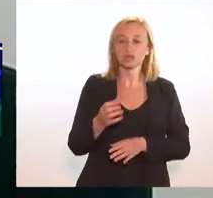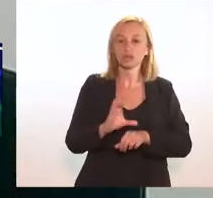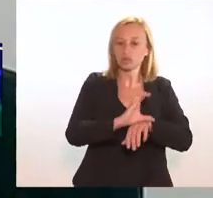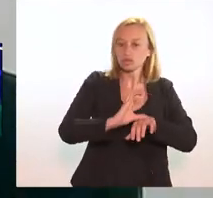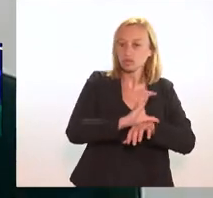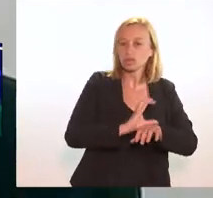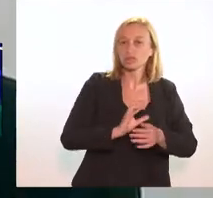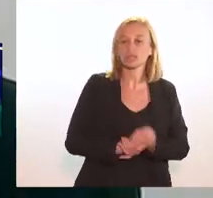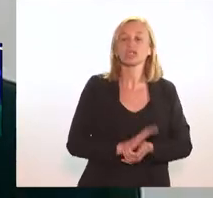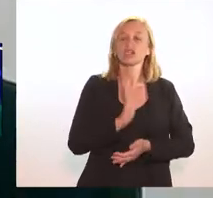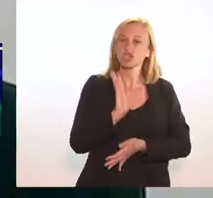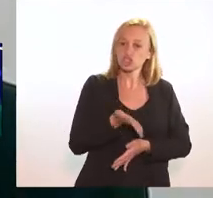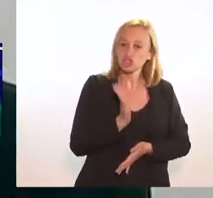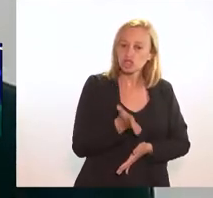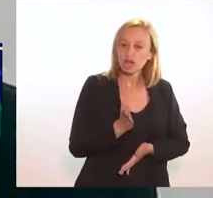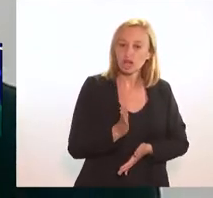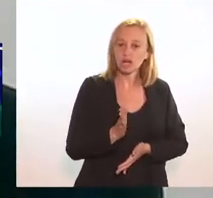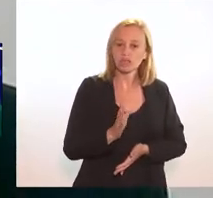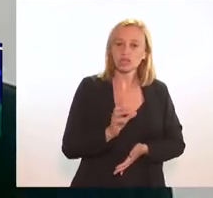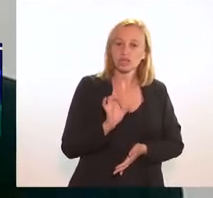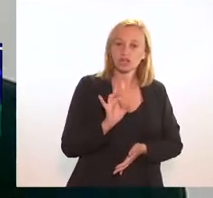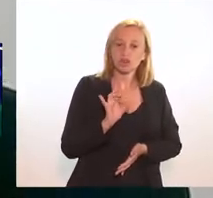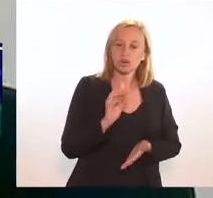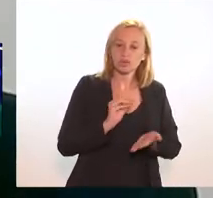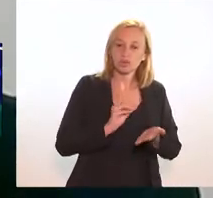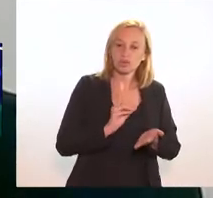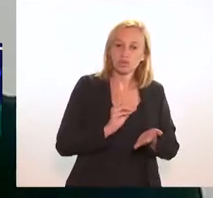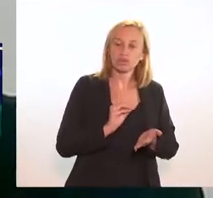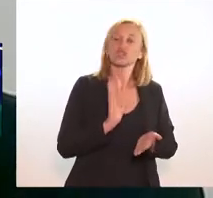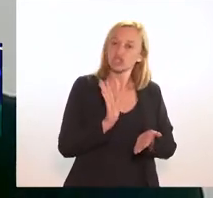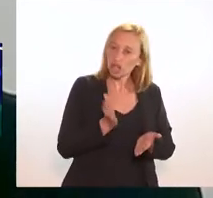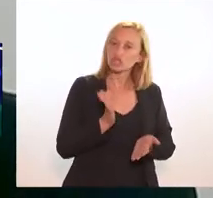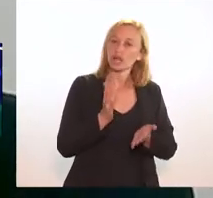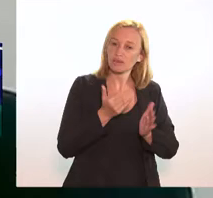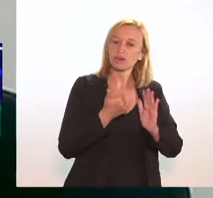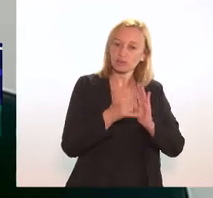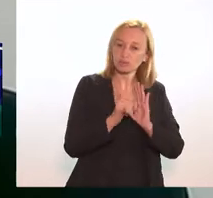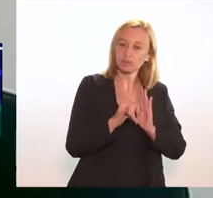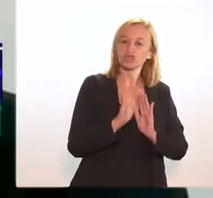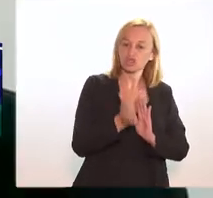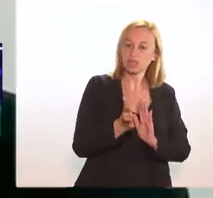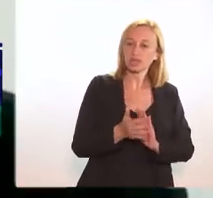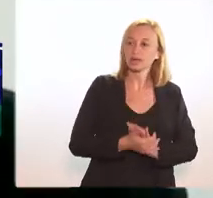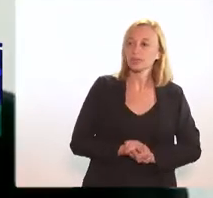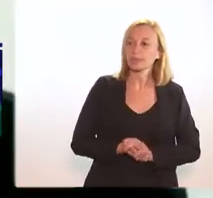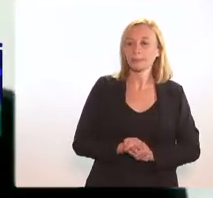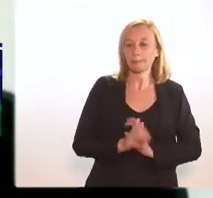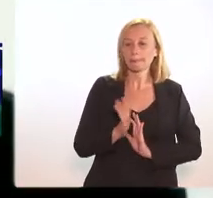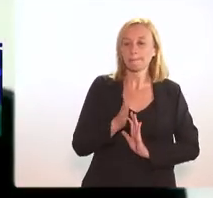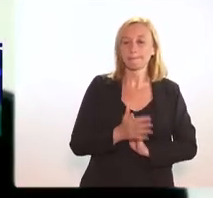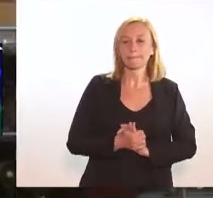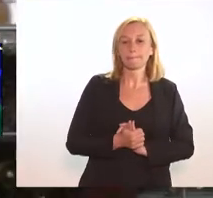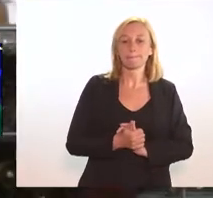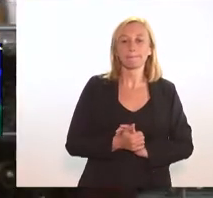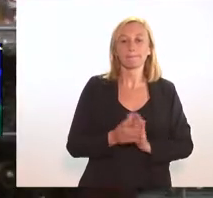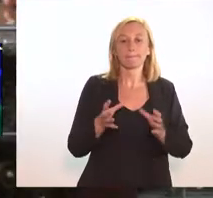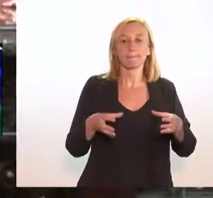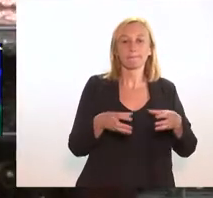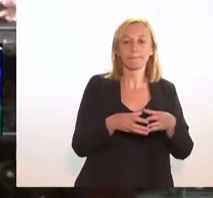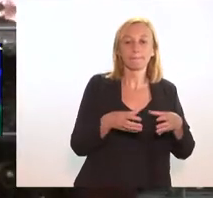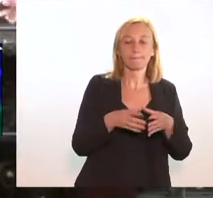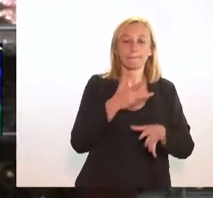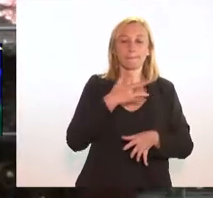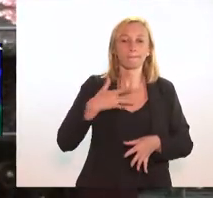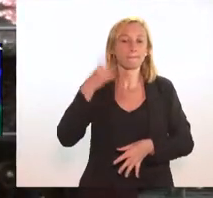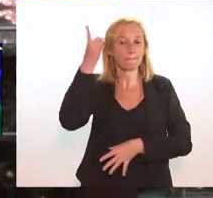Na verdade, já foi, só não foi publicado. Quer dizer, já foi publicado. Então, o parecer okay. É pela constitucionalidade. Pela Comissão de Saúde,